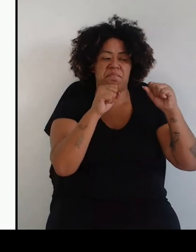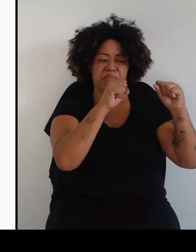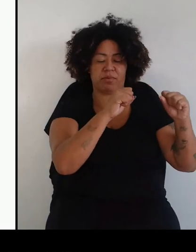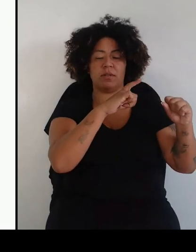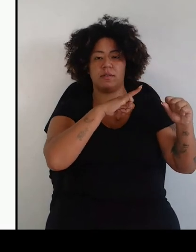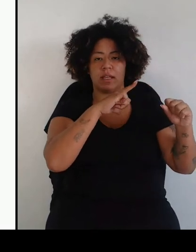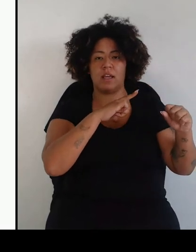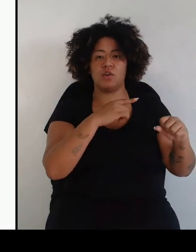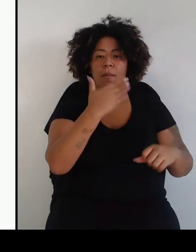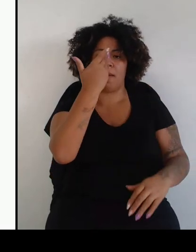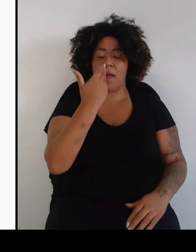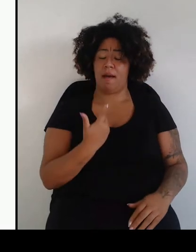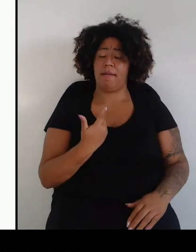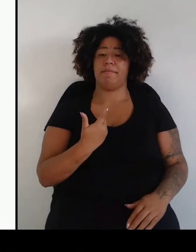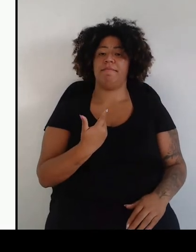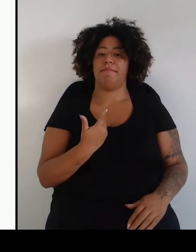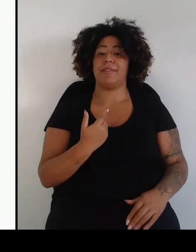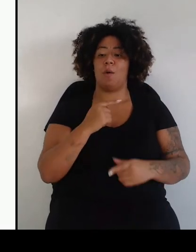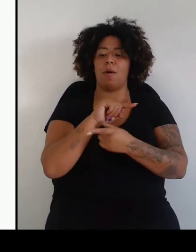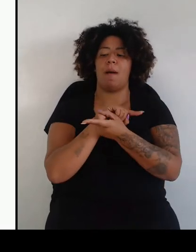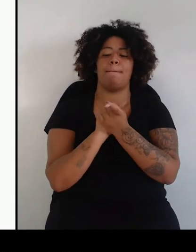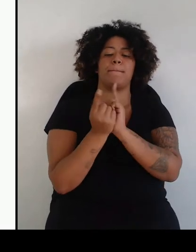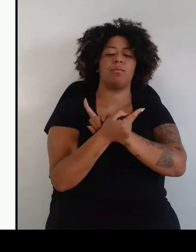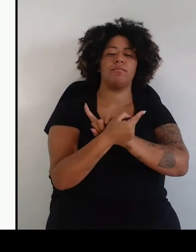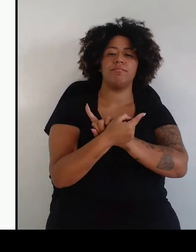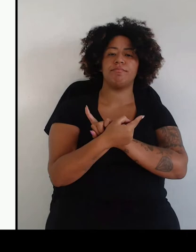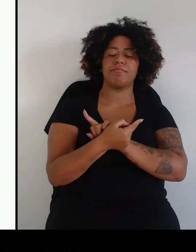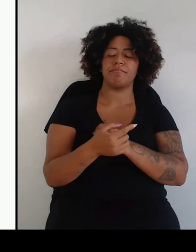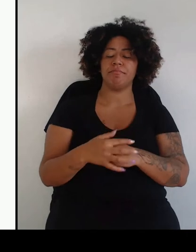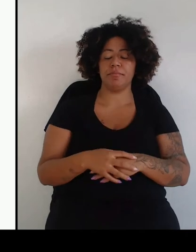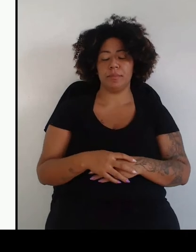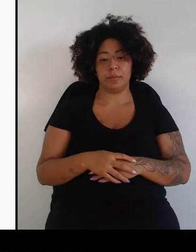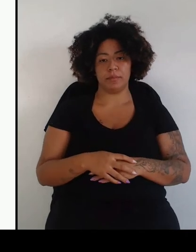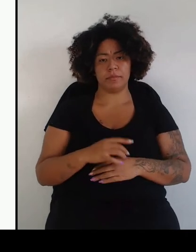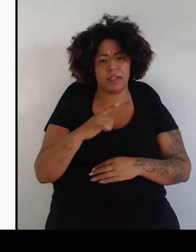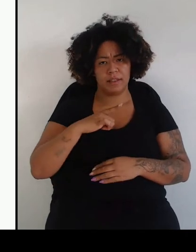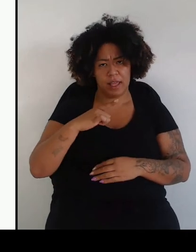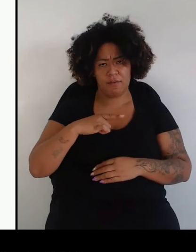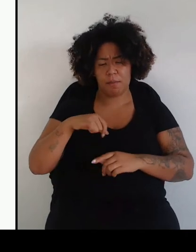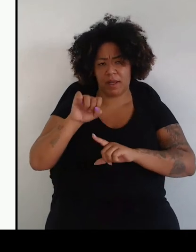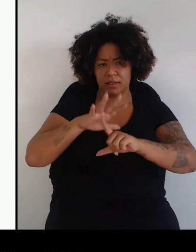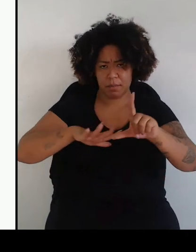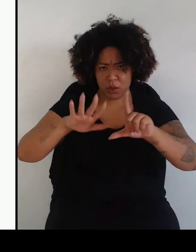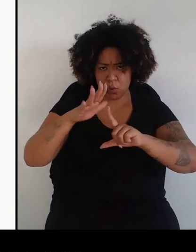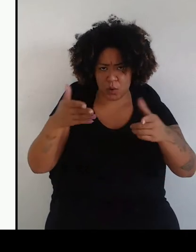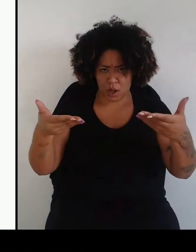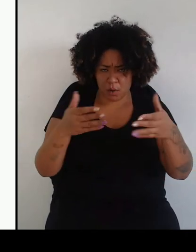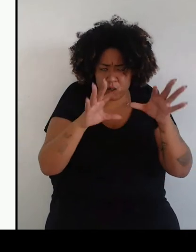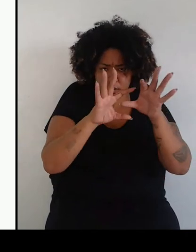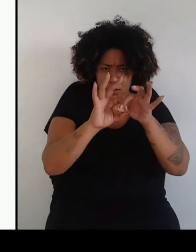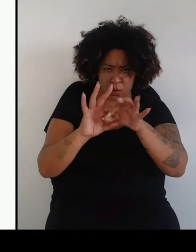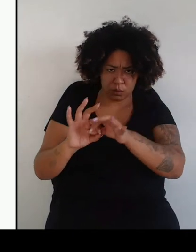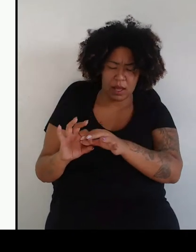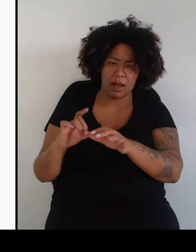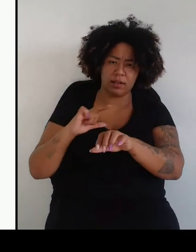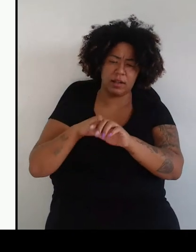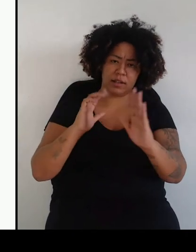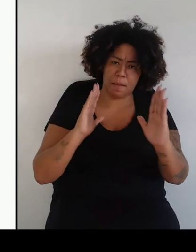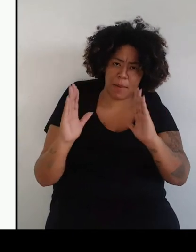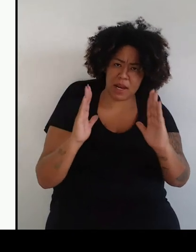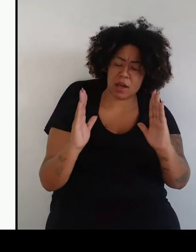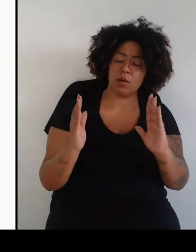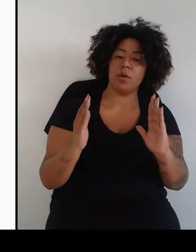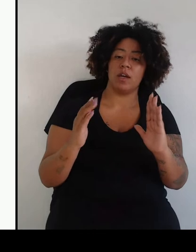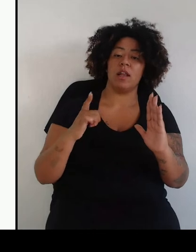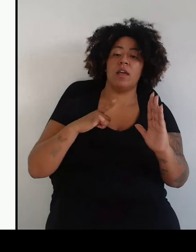entre as pinturas mais discutidas nesse contexto de desejo sexual das pinturas de